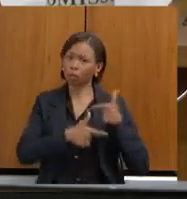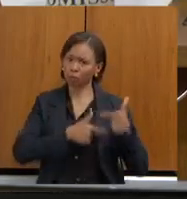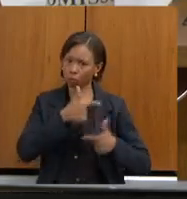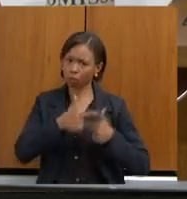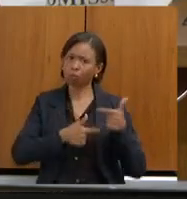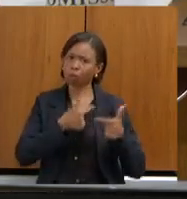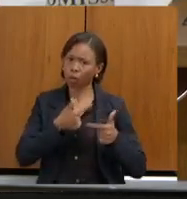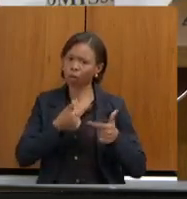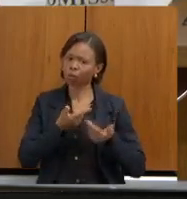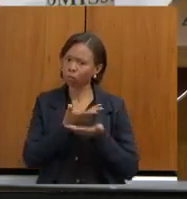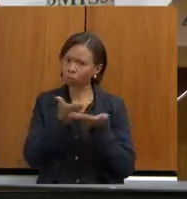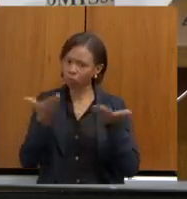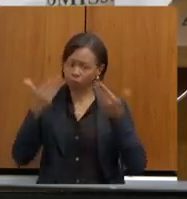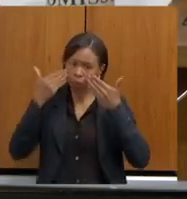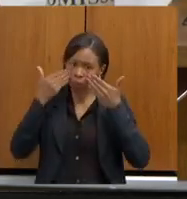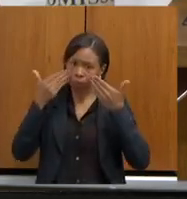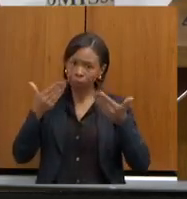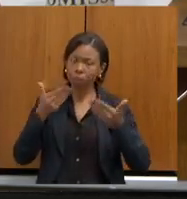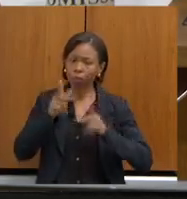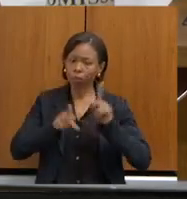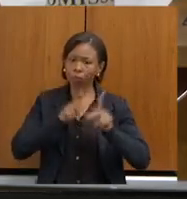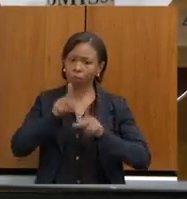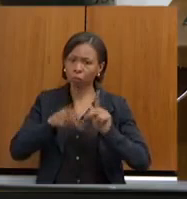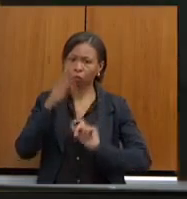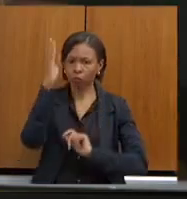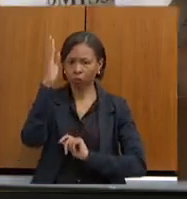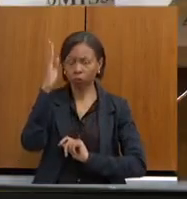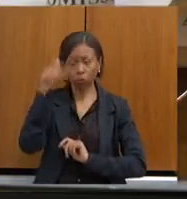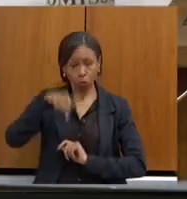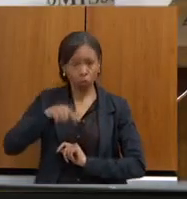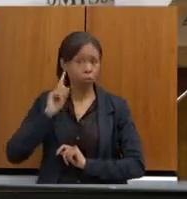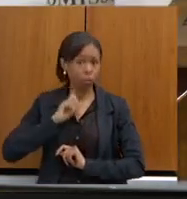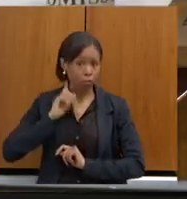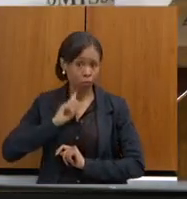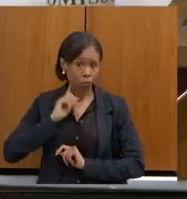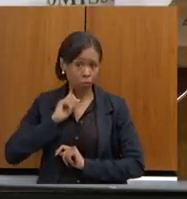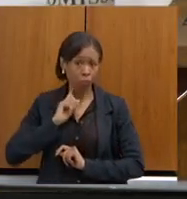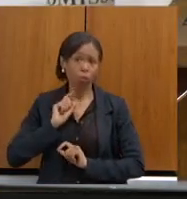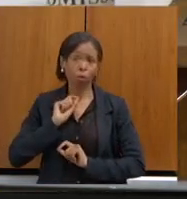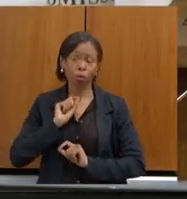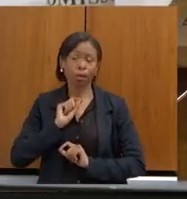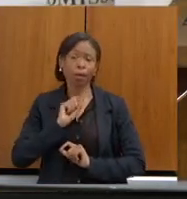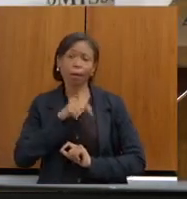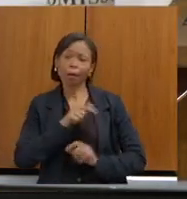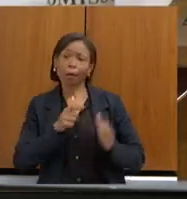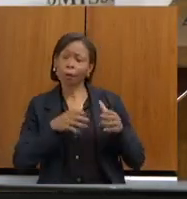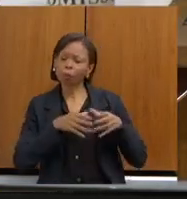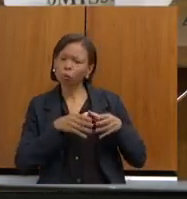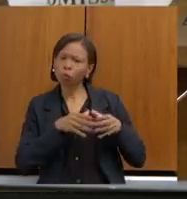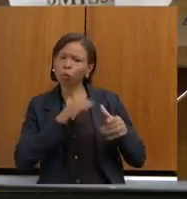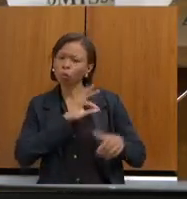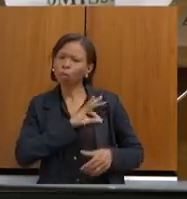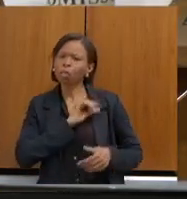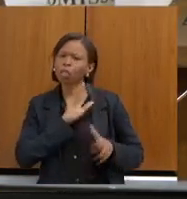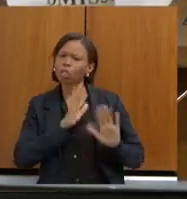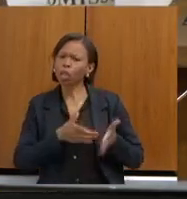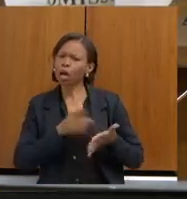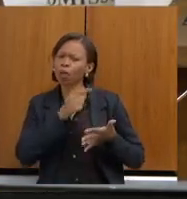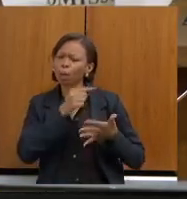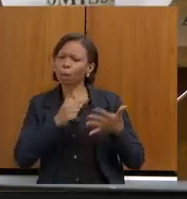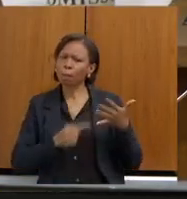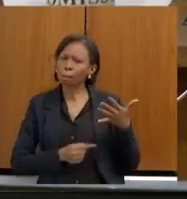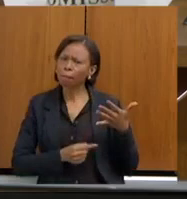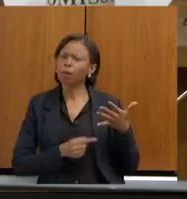dizendo ao povo Mineiro o que fez né como fez e se porventura tiver algo para gente